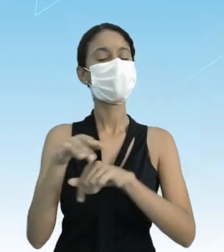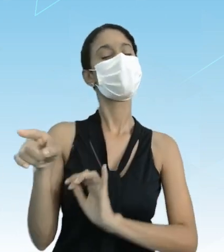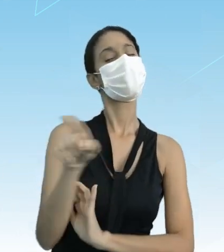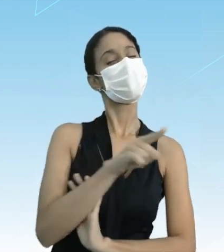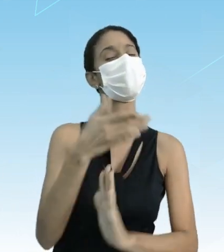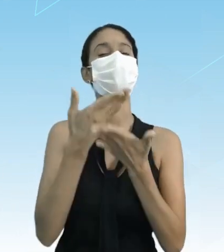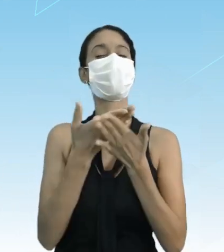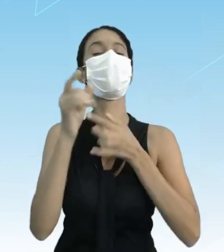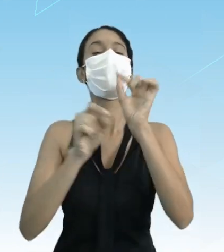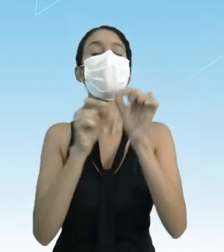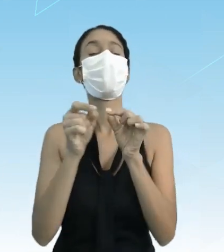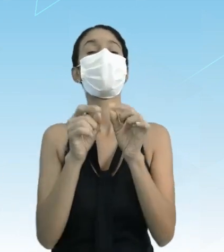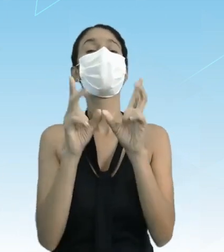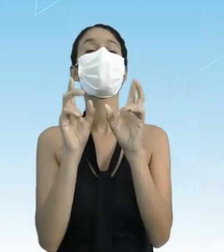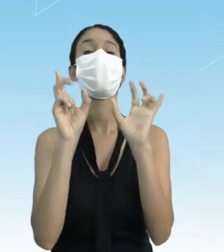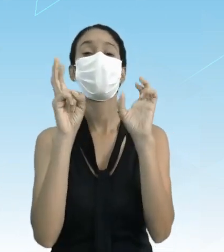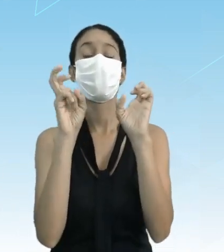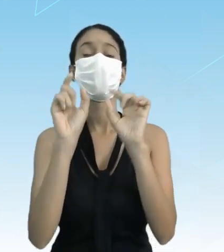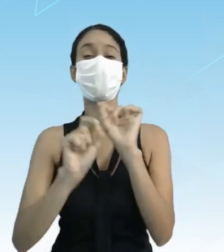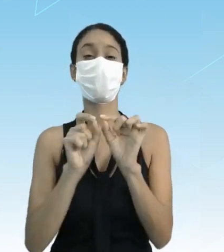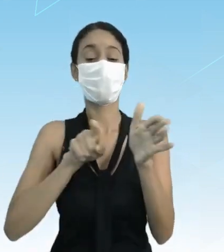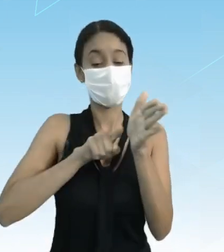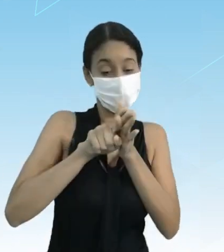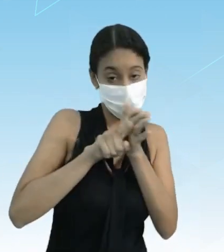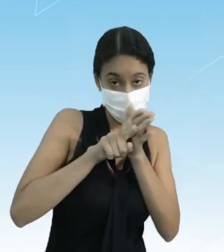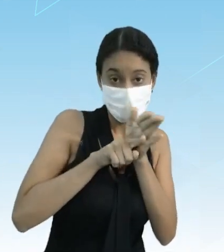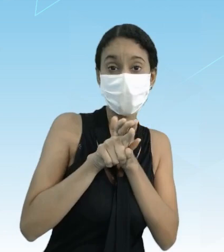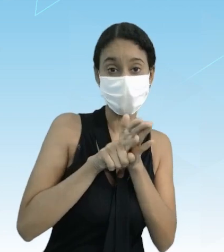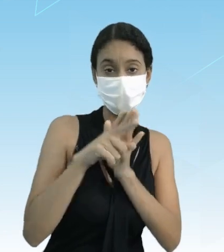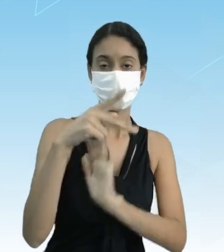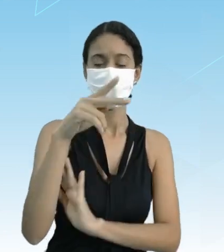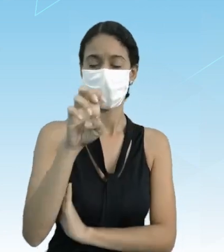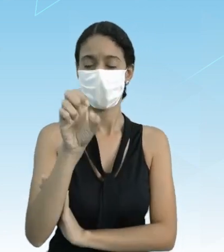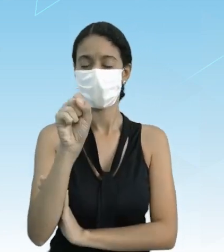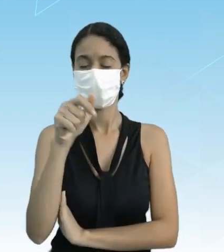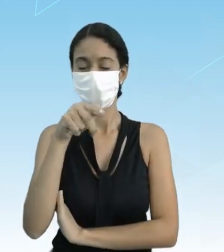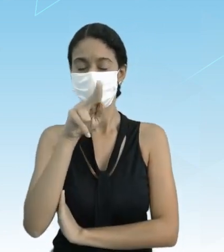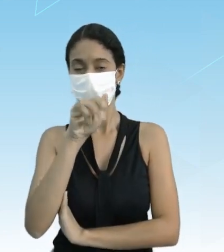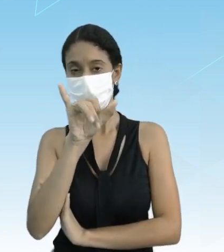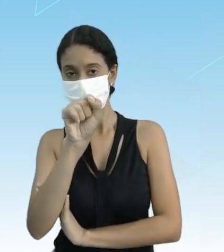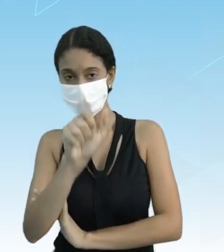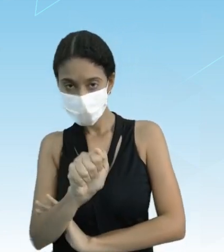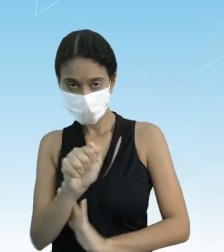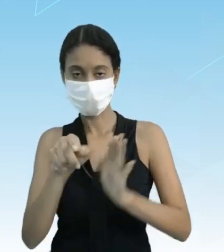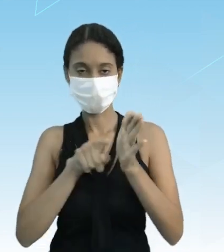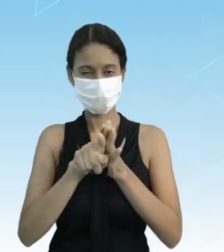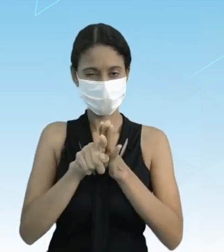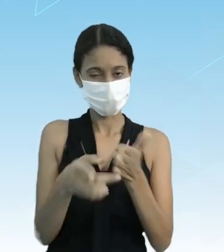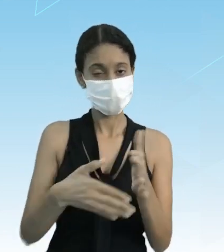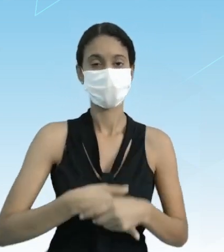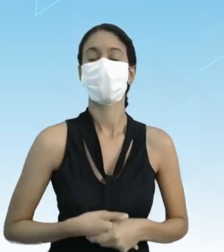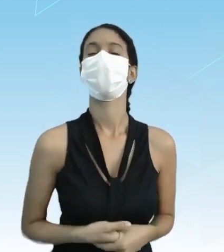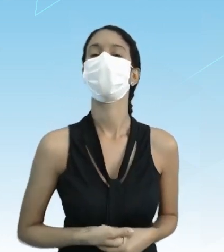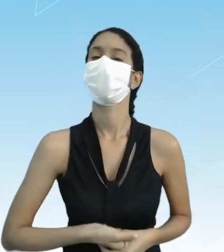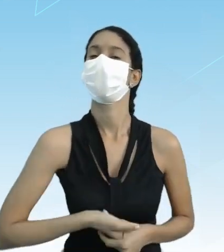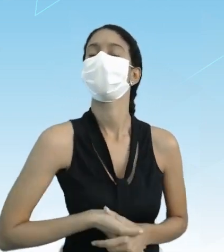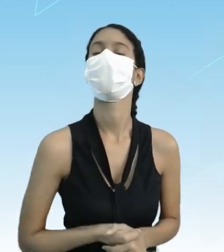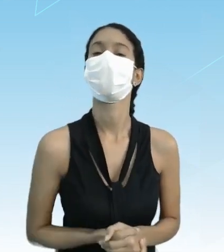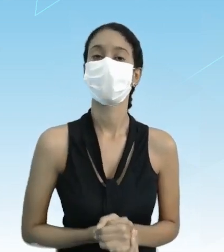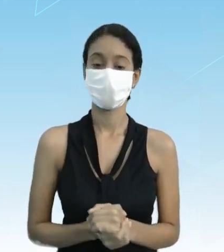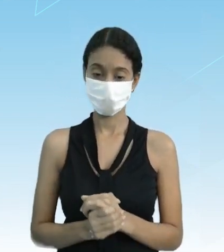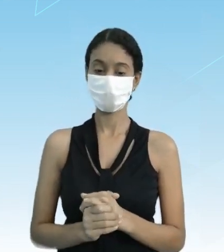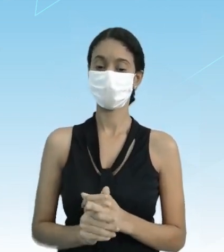estudantes, justamente sobre isso, a questão da pesquisa. Mais uma vez, na tela, eu gostaria de mostrar duas